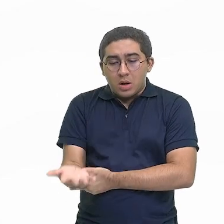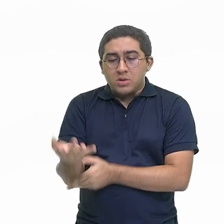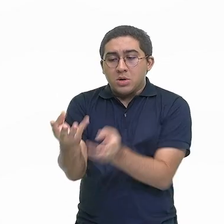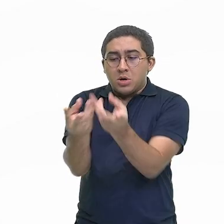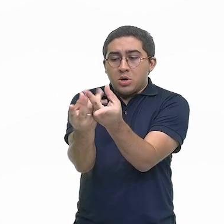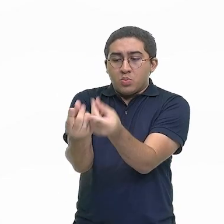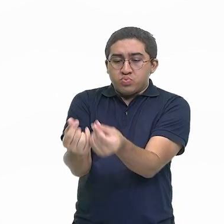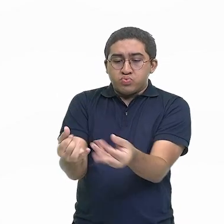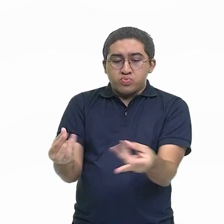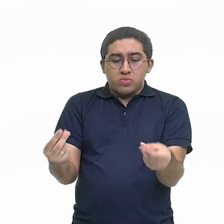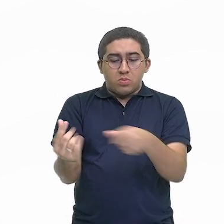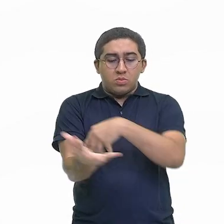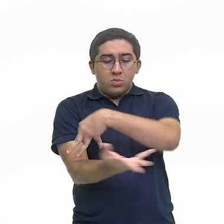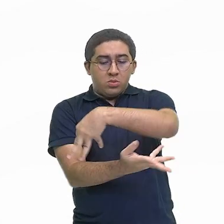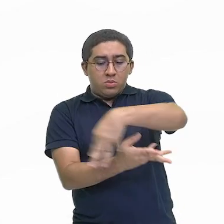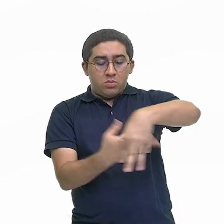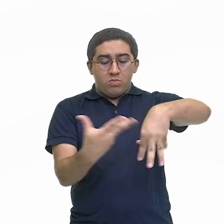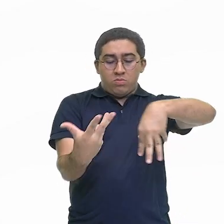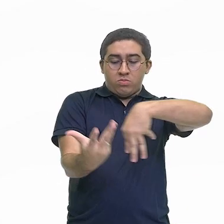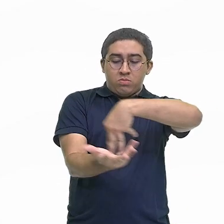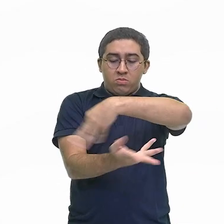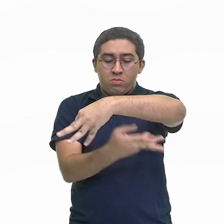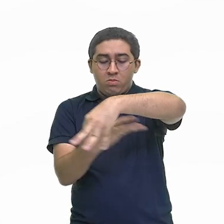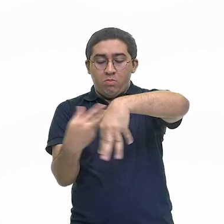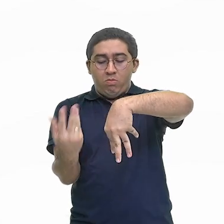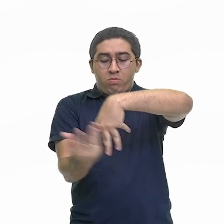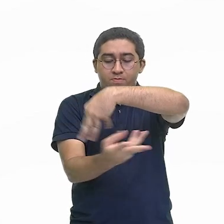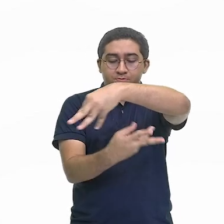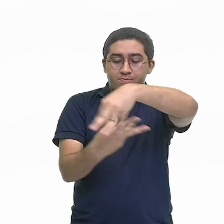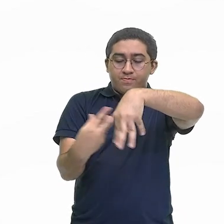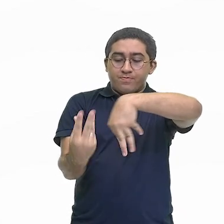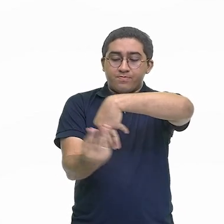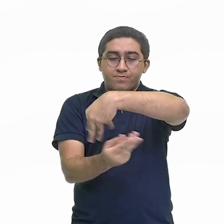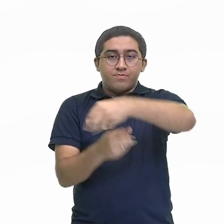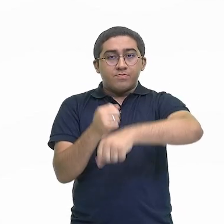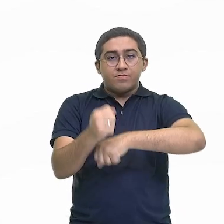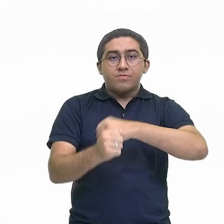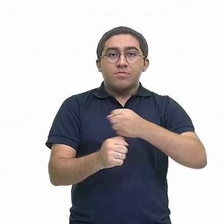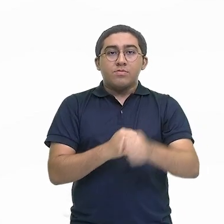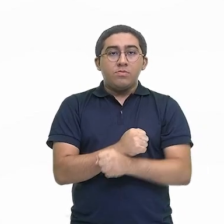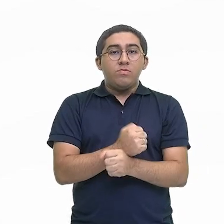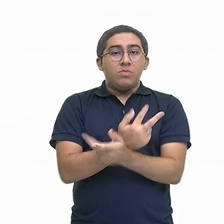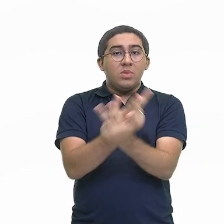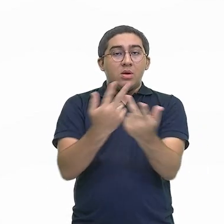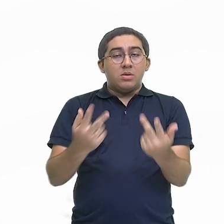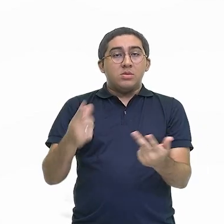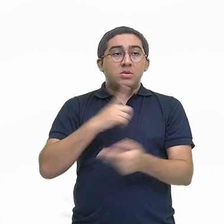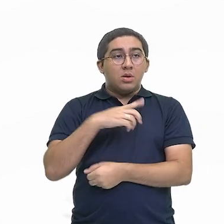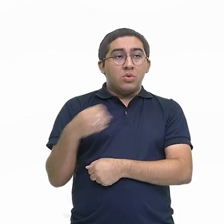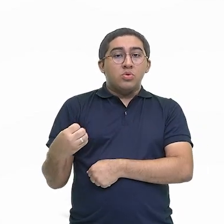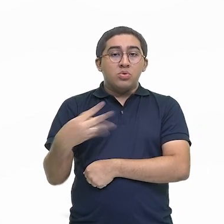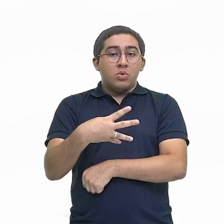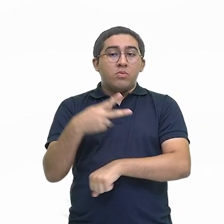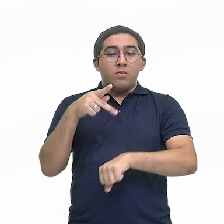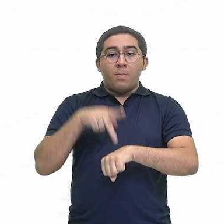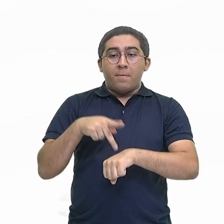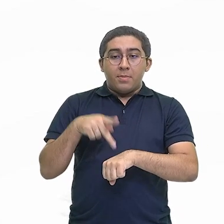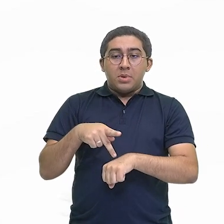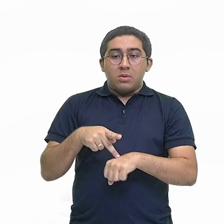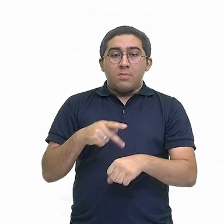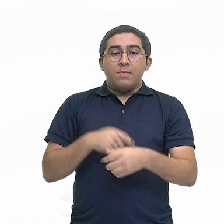material se misturando durante milhões de anos, e aí vai se formar rochas novas, né? Você vai